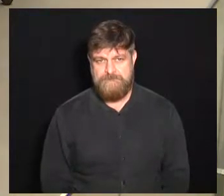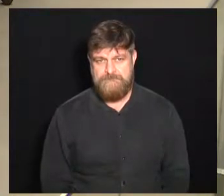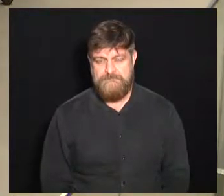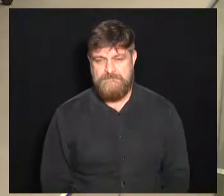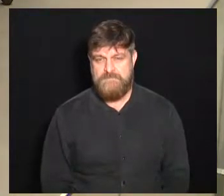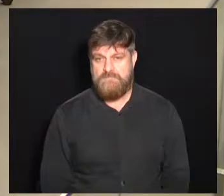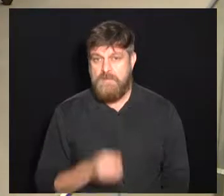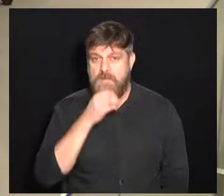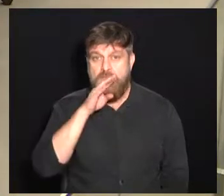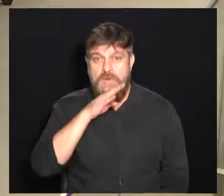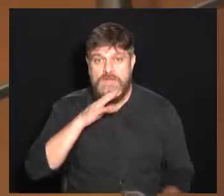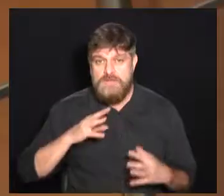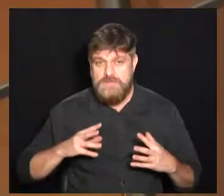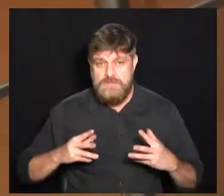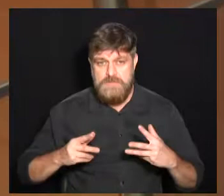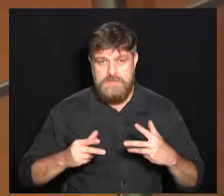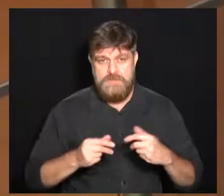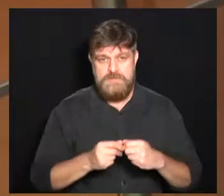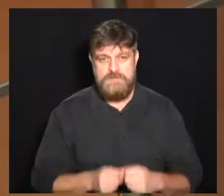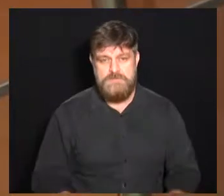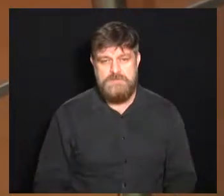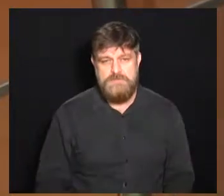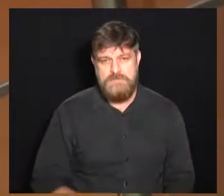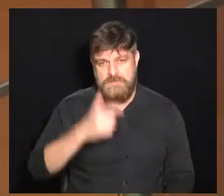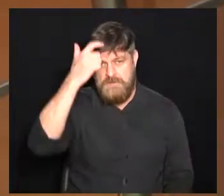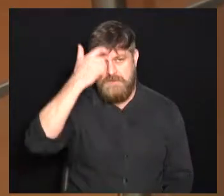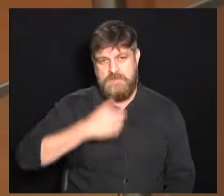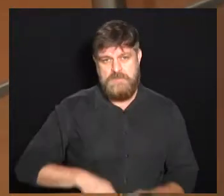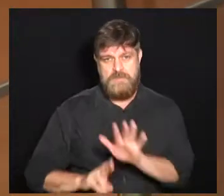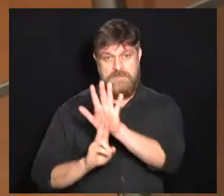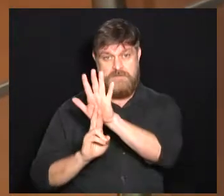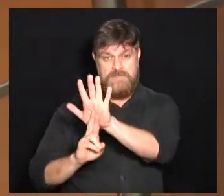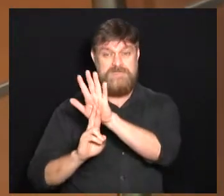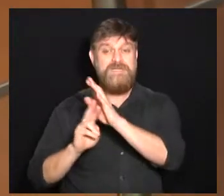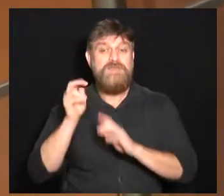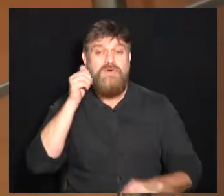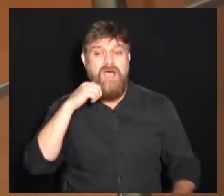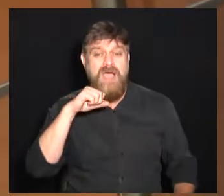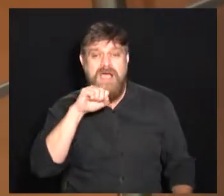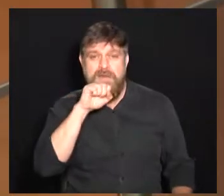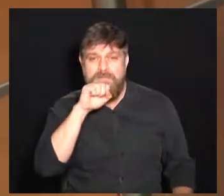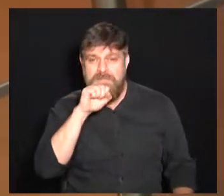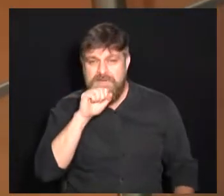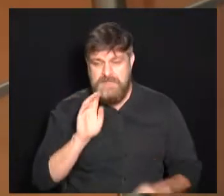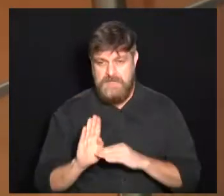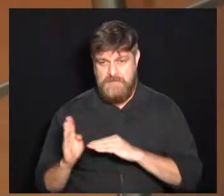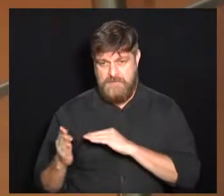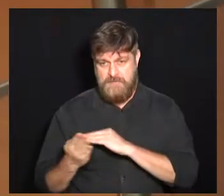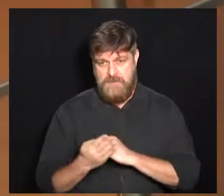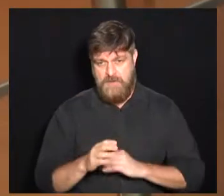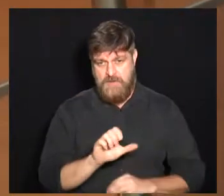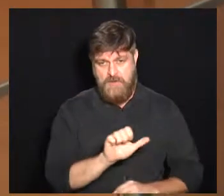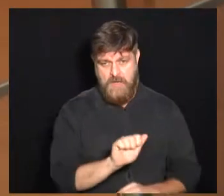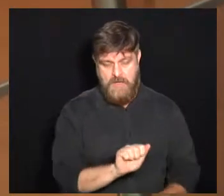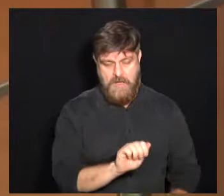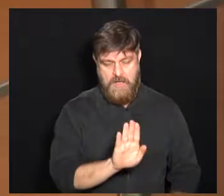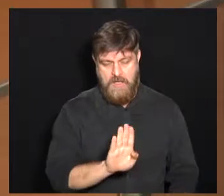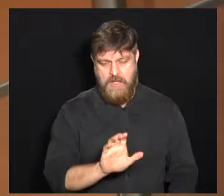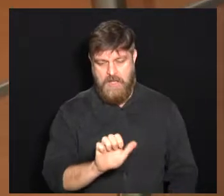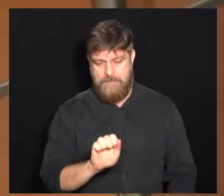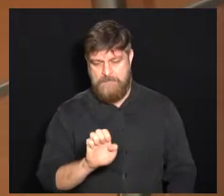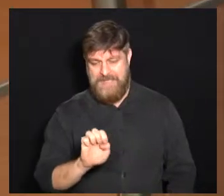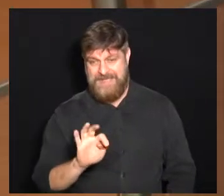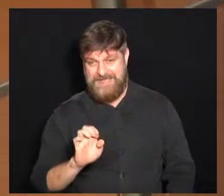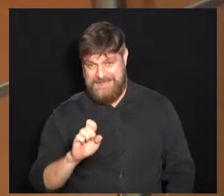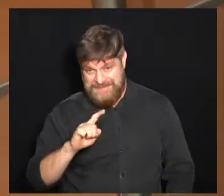Boa tarde a todos. Eu falo aqui em nome das mães da Midori, tá? Eu estou com